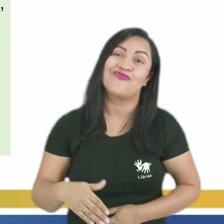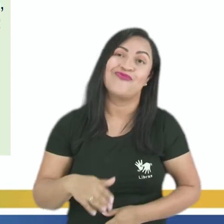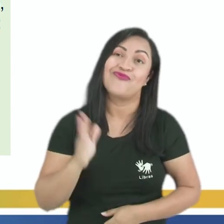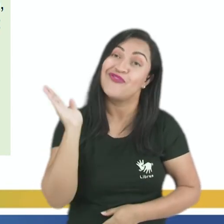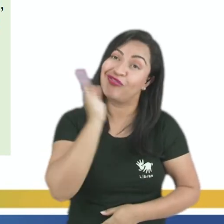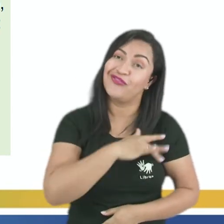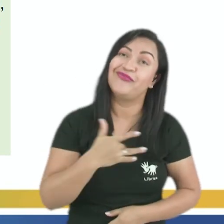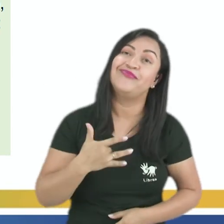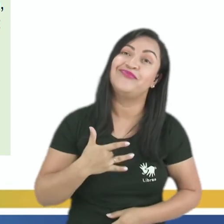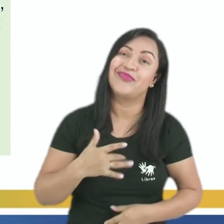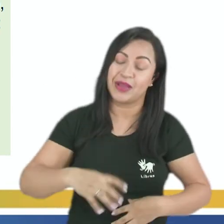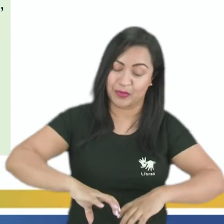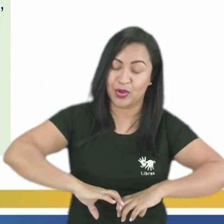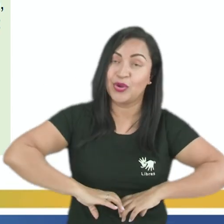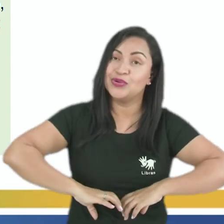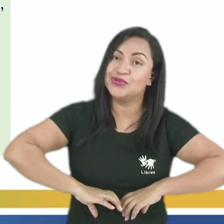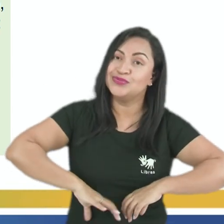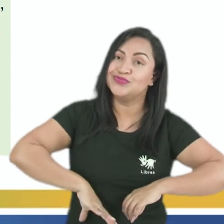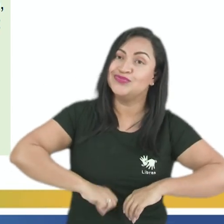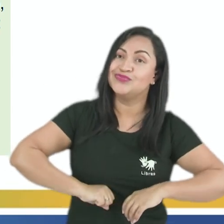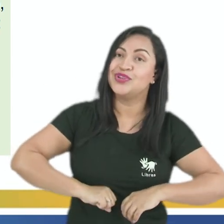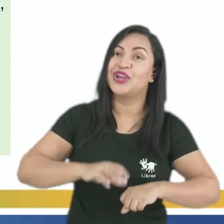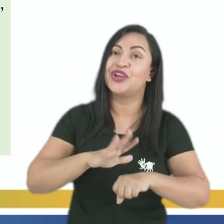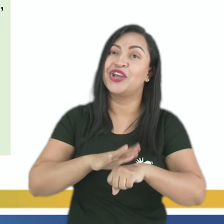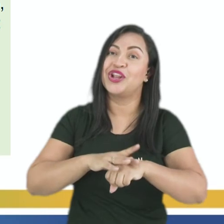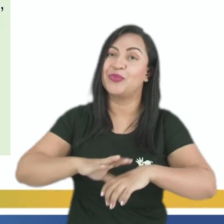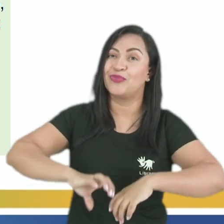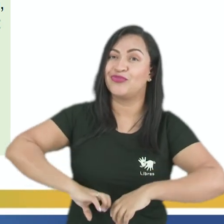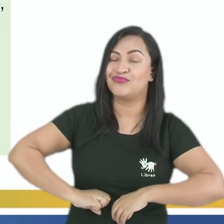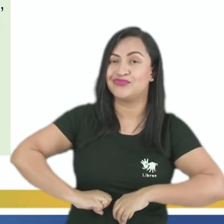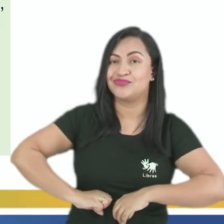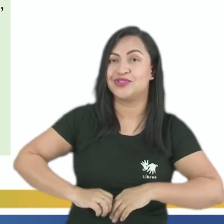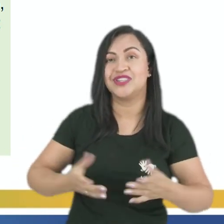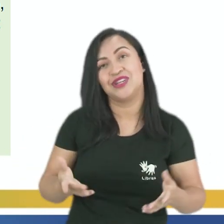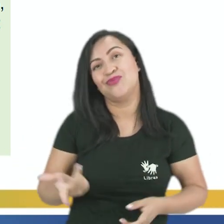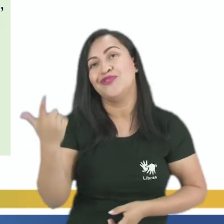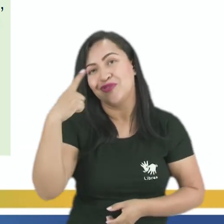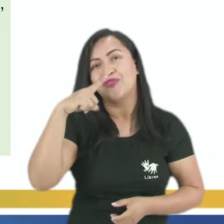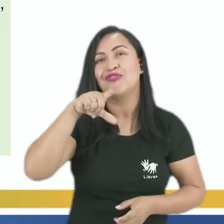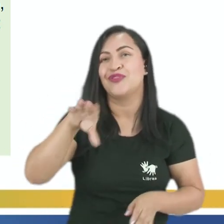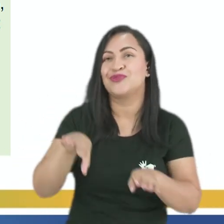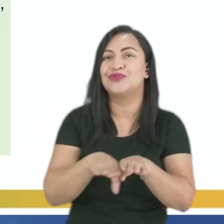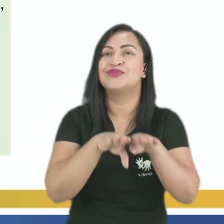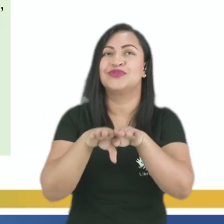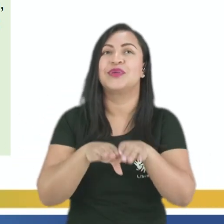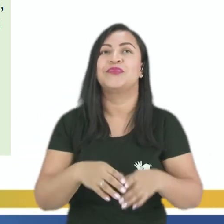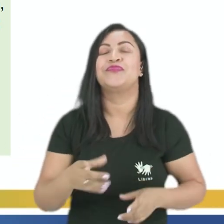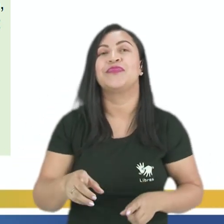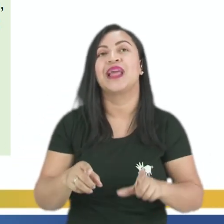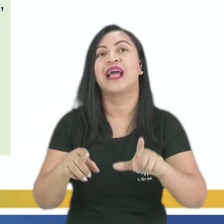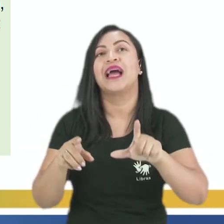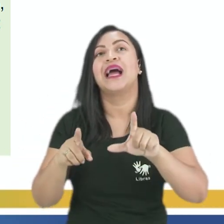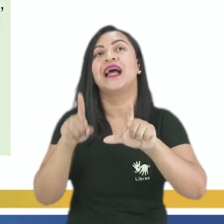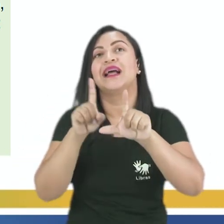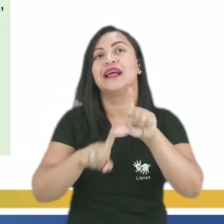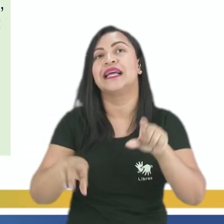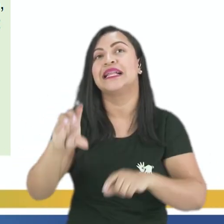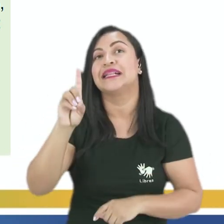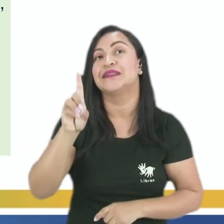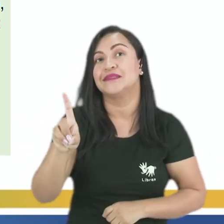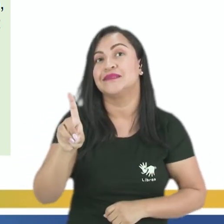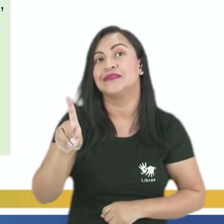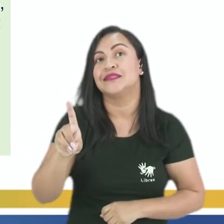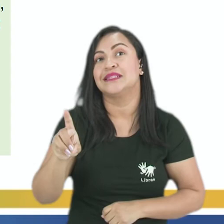também não vai conseguir dar essa neutralização para a acidez estomacal. E letra D, leite